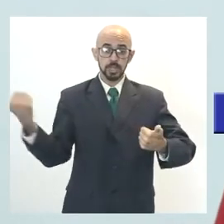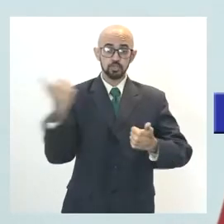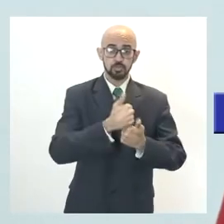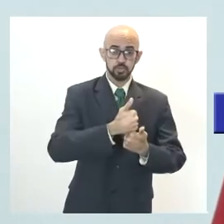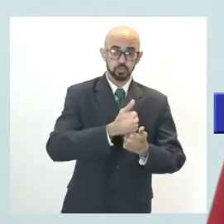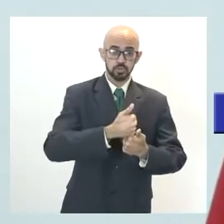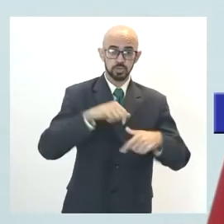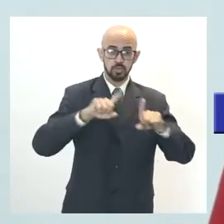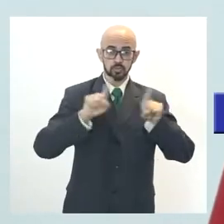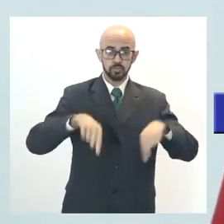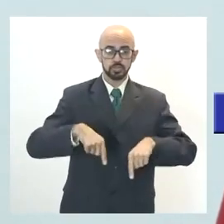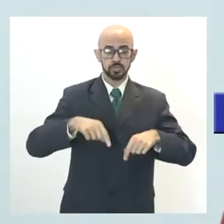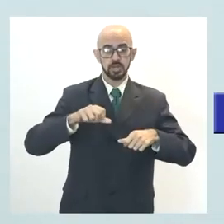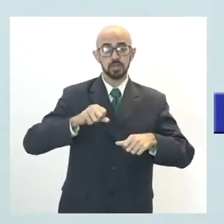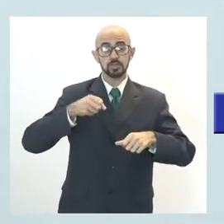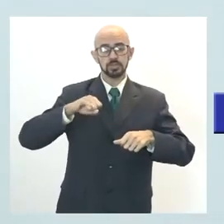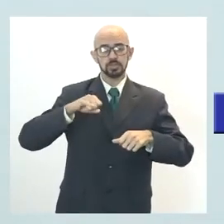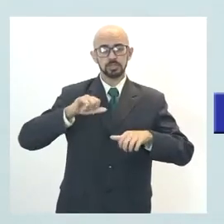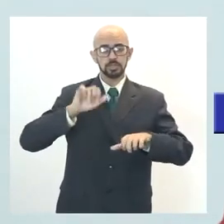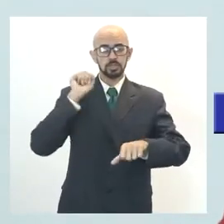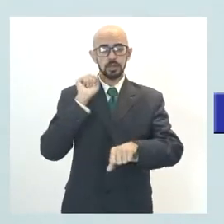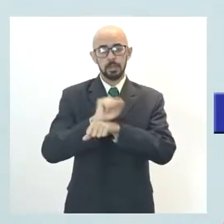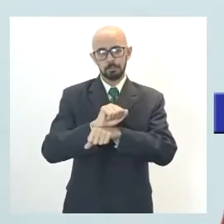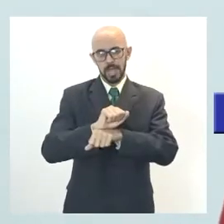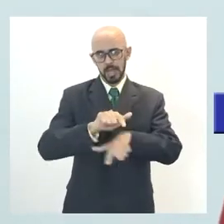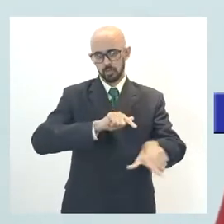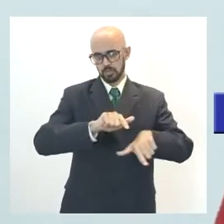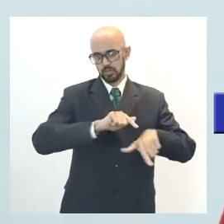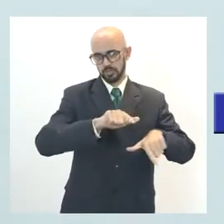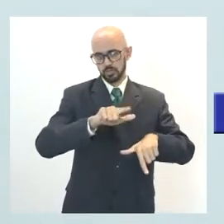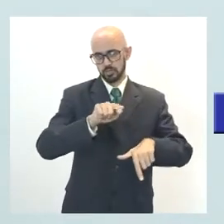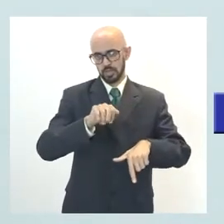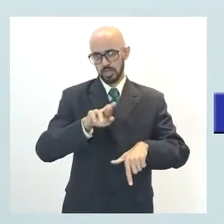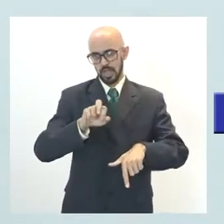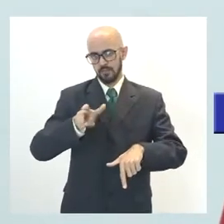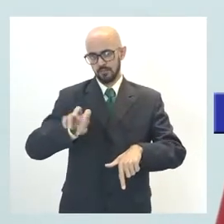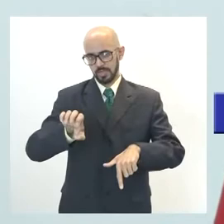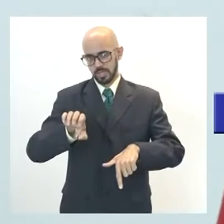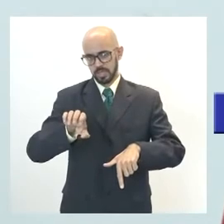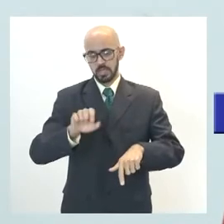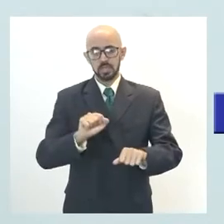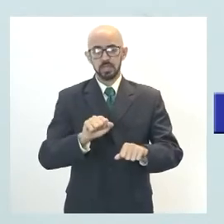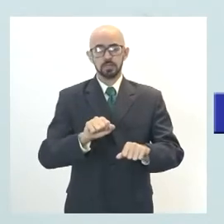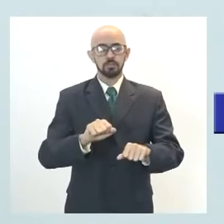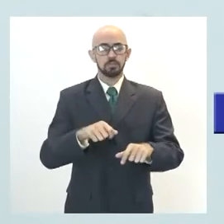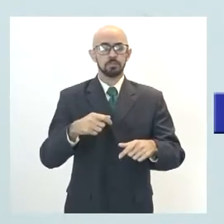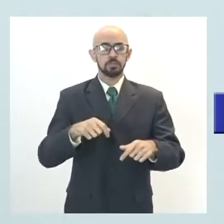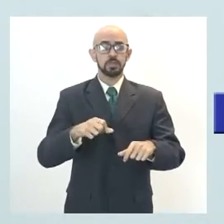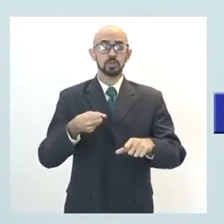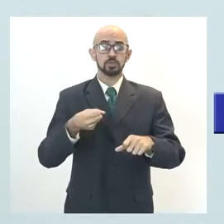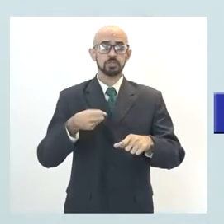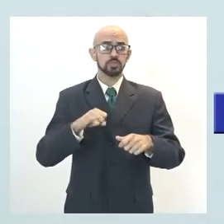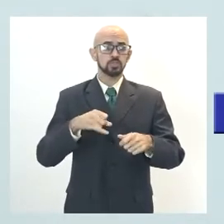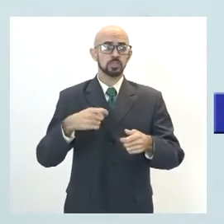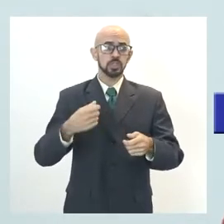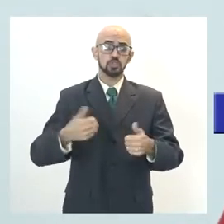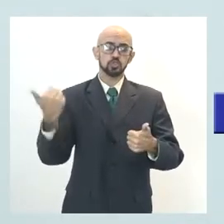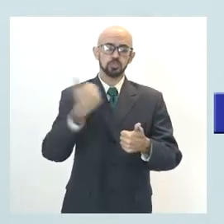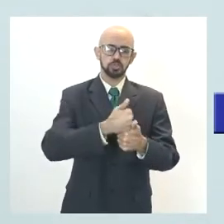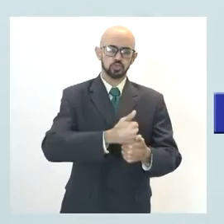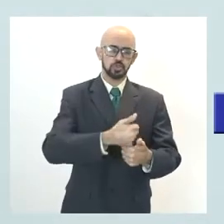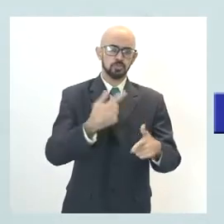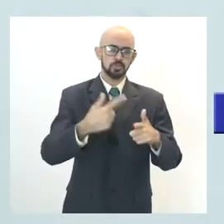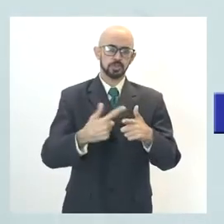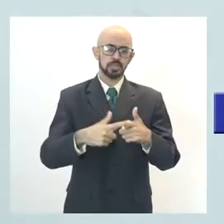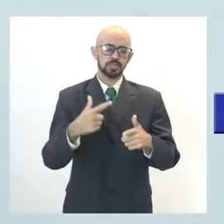Servidor em caso de greve e a gente sabe que a greve é a nossa bala de prata para fazer negociação muitas vezes se você substitui por que você